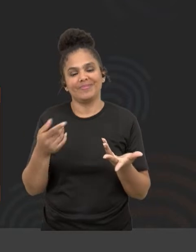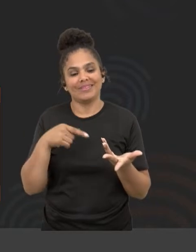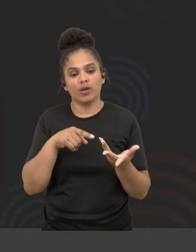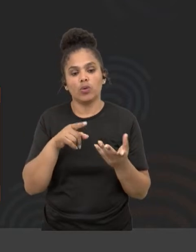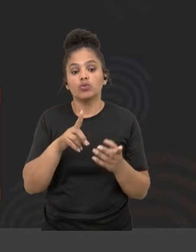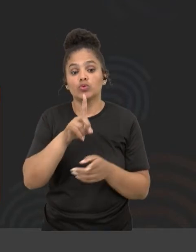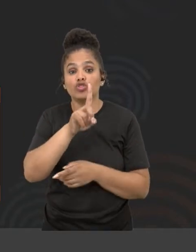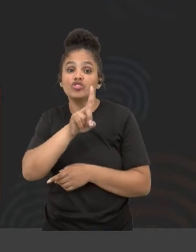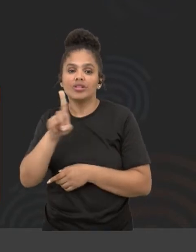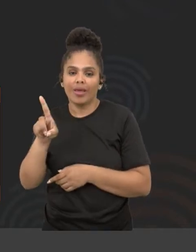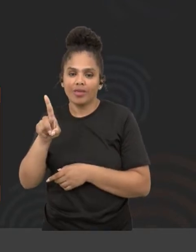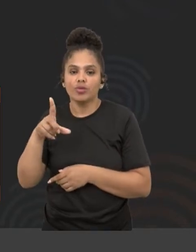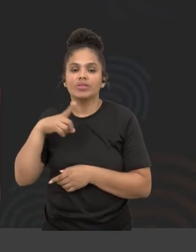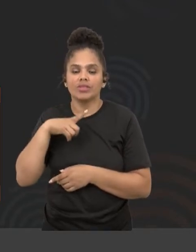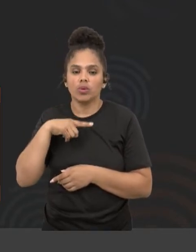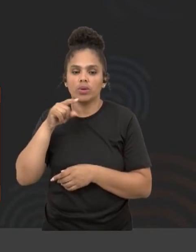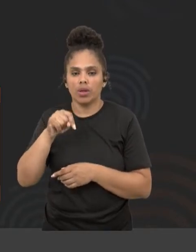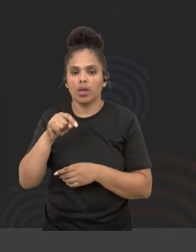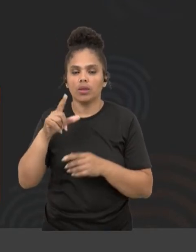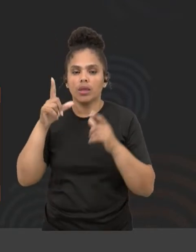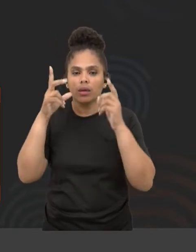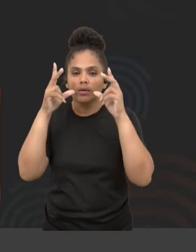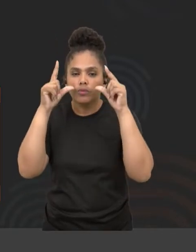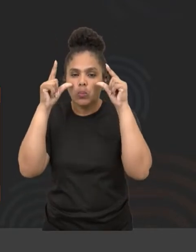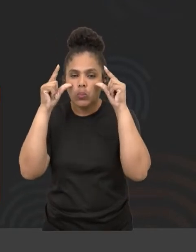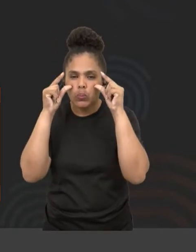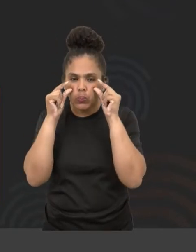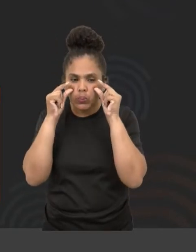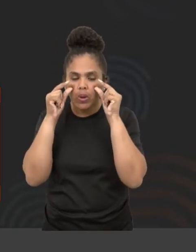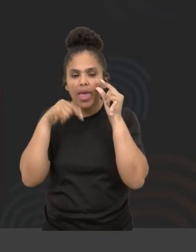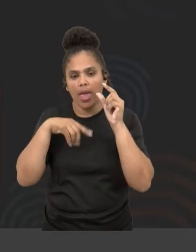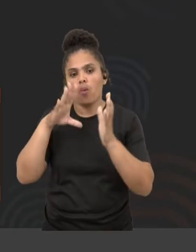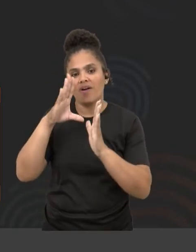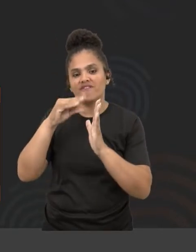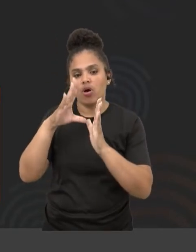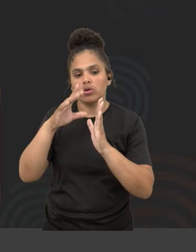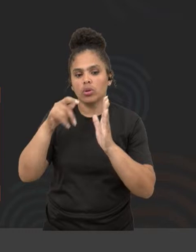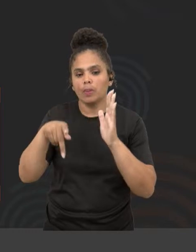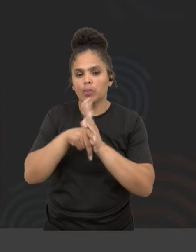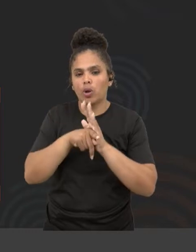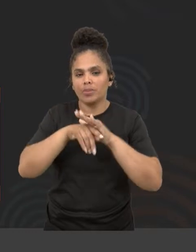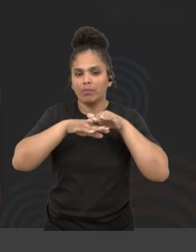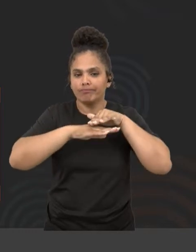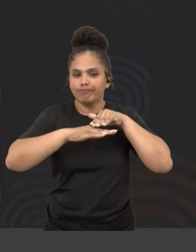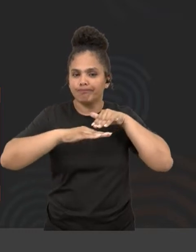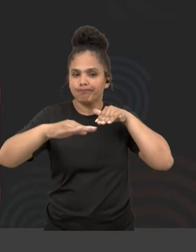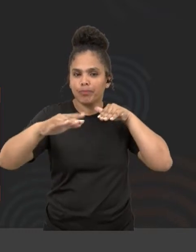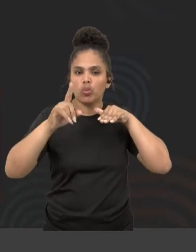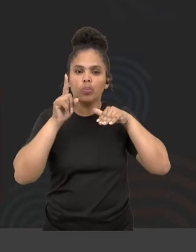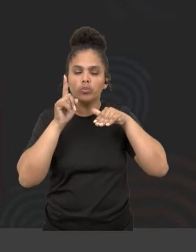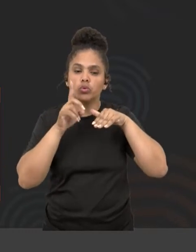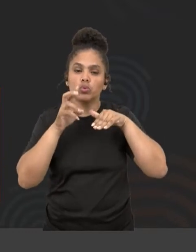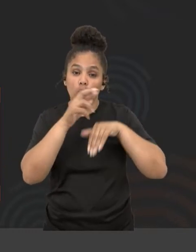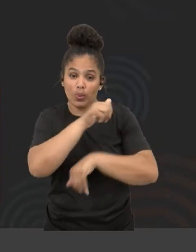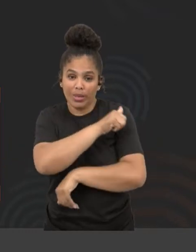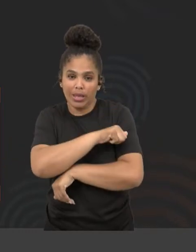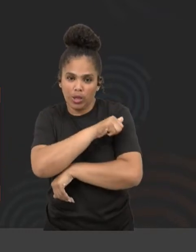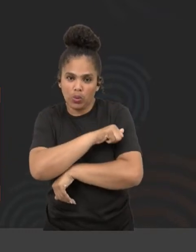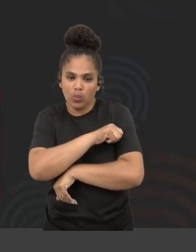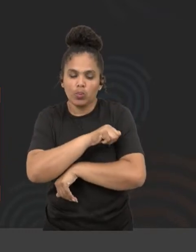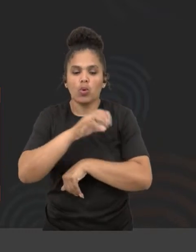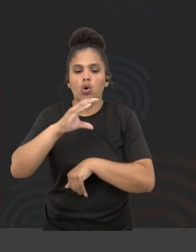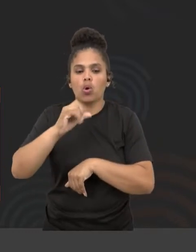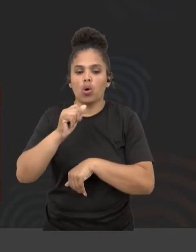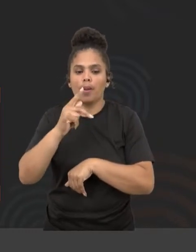direito, a gente tem exemplos de baixa visão. É uma fotografia do calçadão de Copacabana, e do lado dessa fotografia a